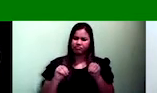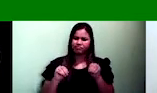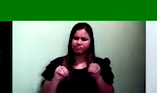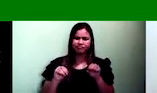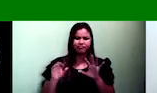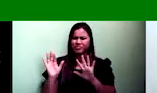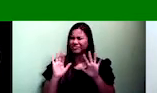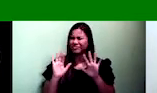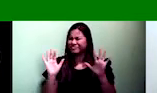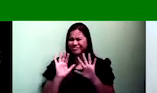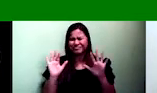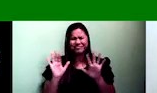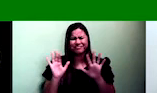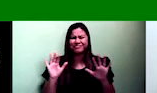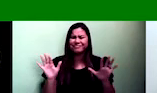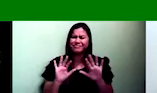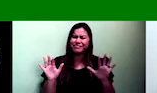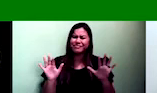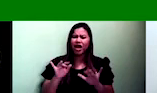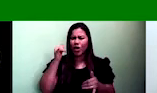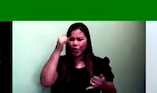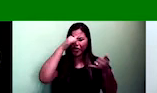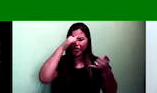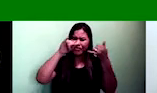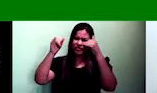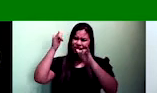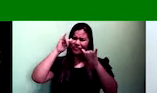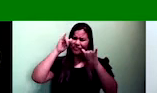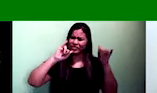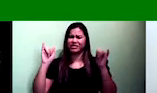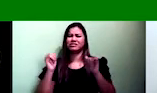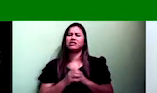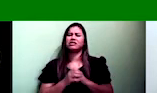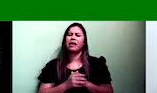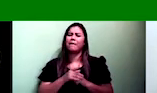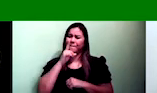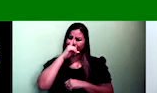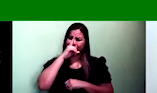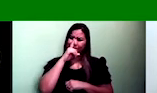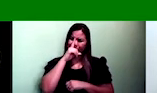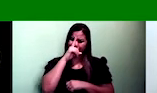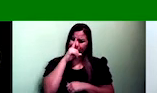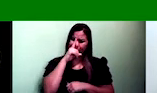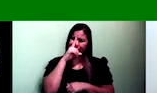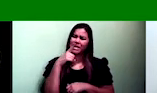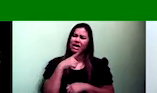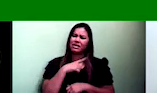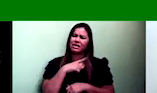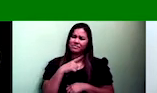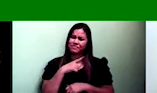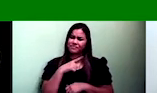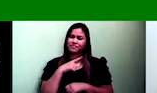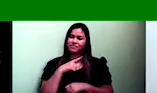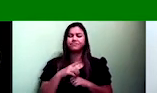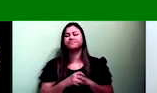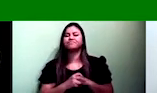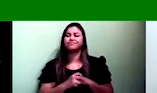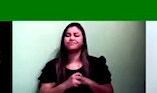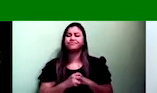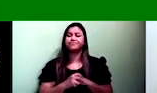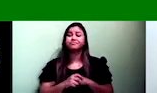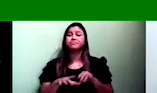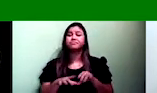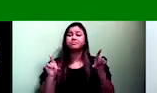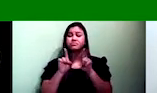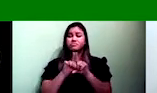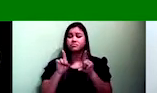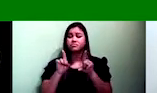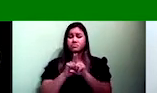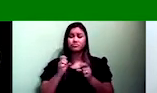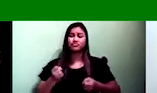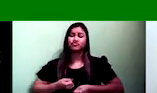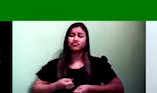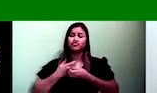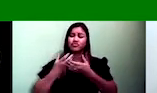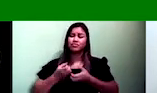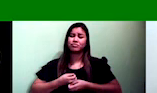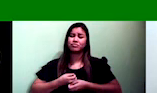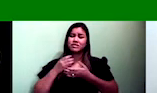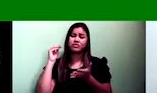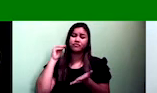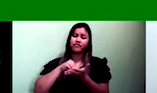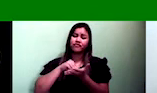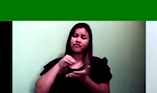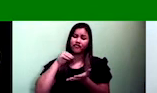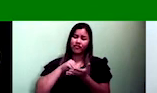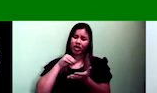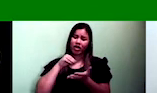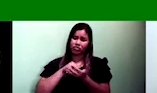vá nessa conversa, é muito perigoso isso. E a desinformação. Hoje em dia, com